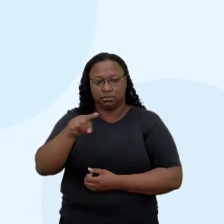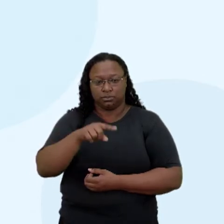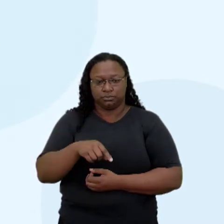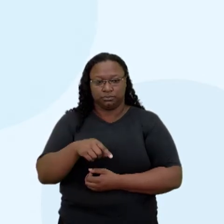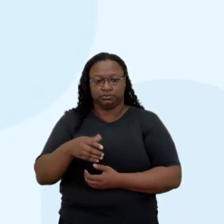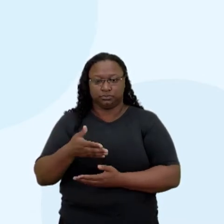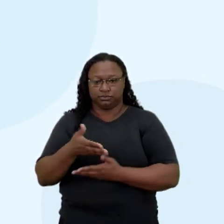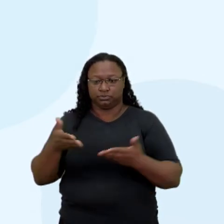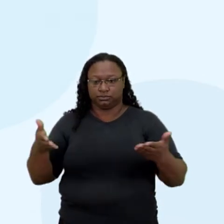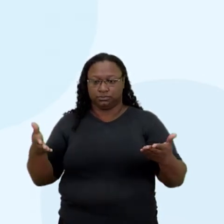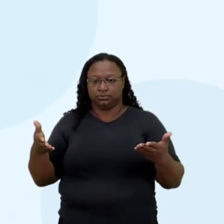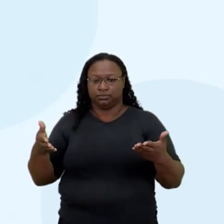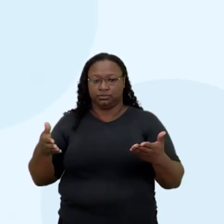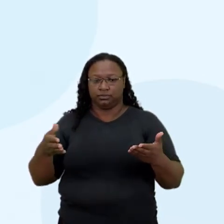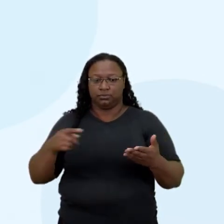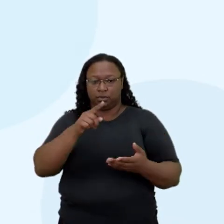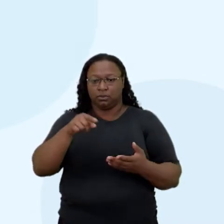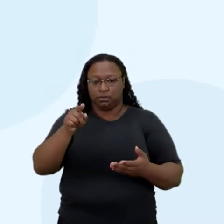Encontramos que o somatório era